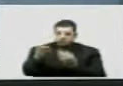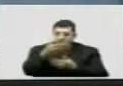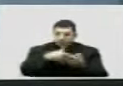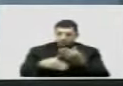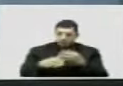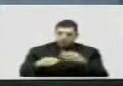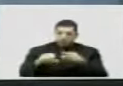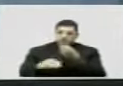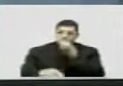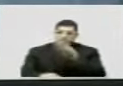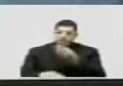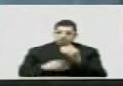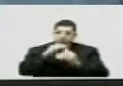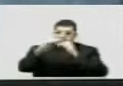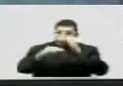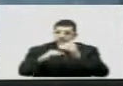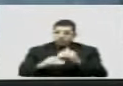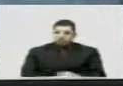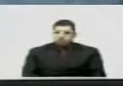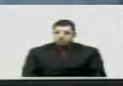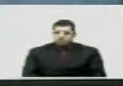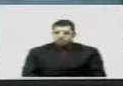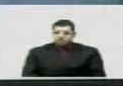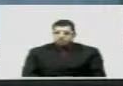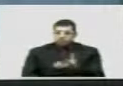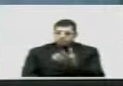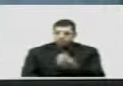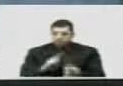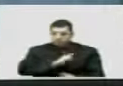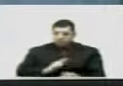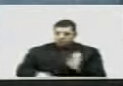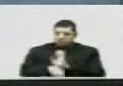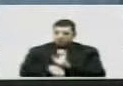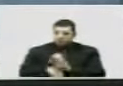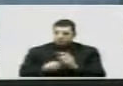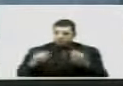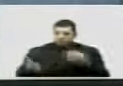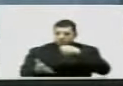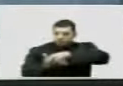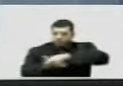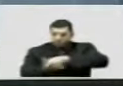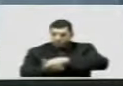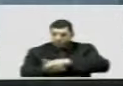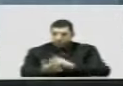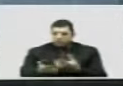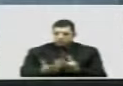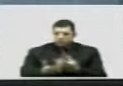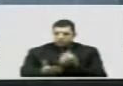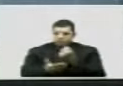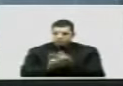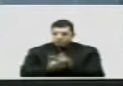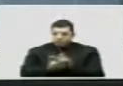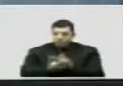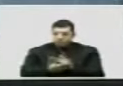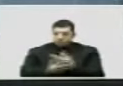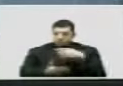ação cautelar, em procedimento cautelar, para que o governo do Estado seja obrigado a